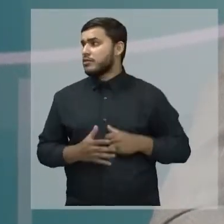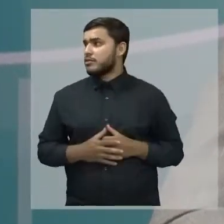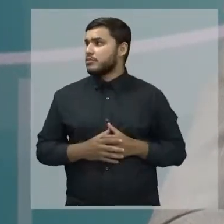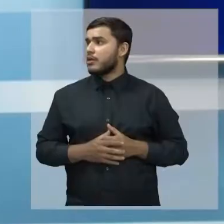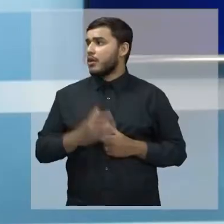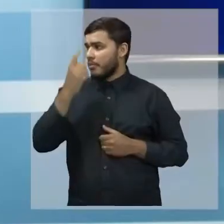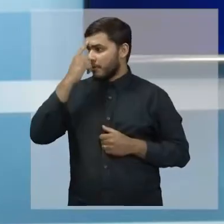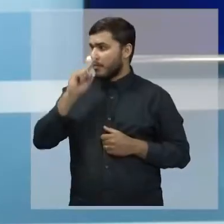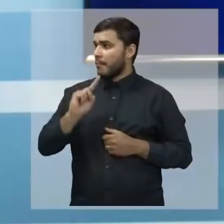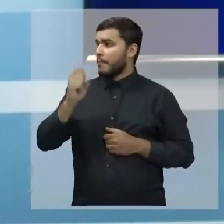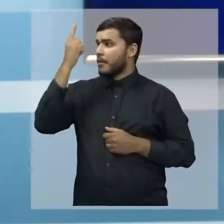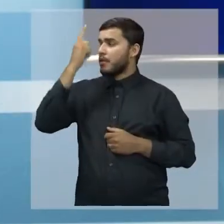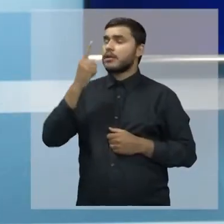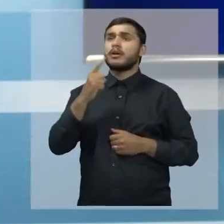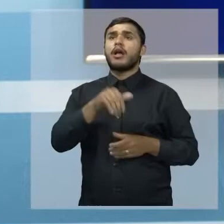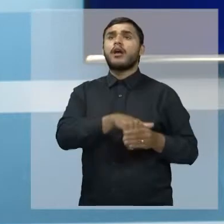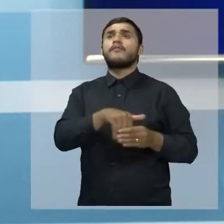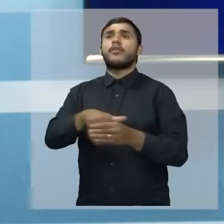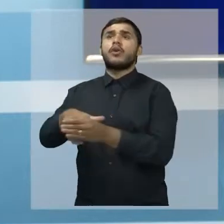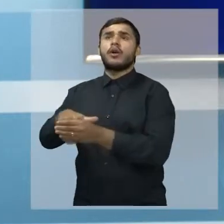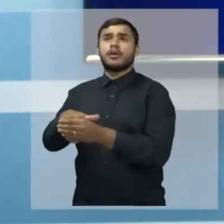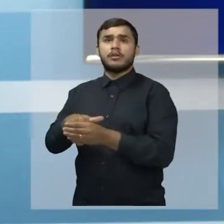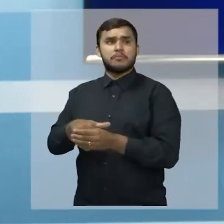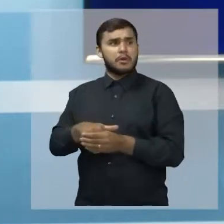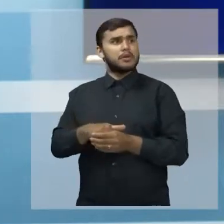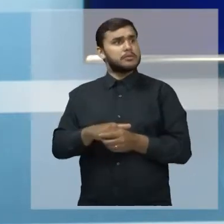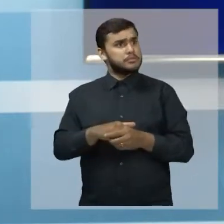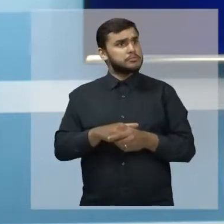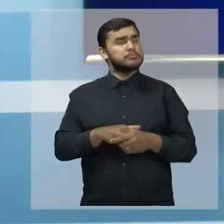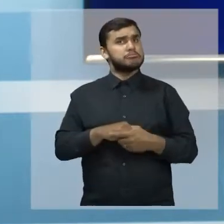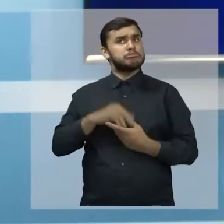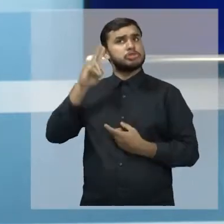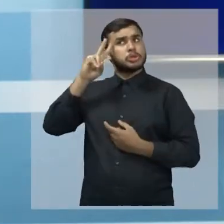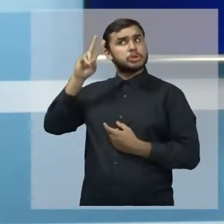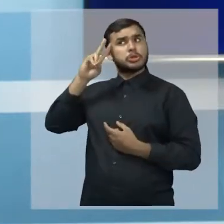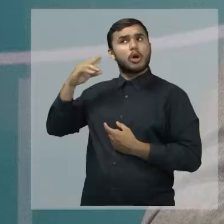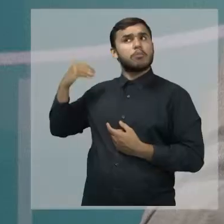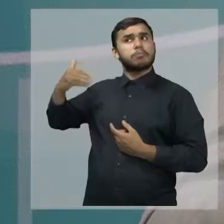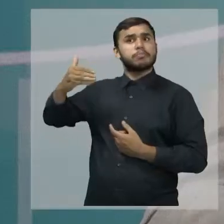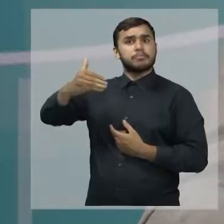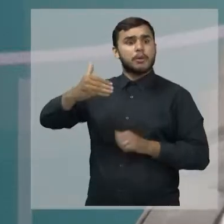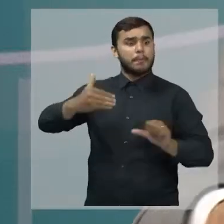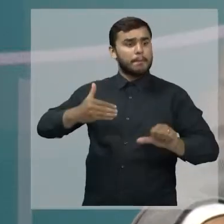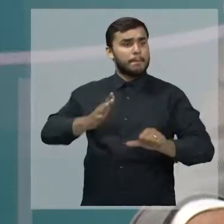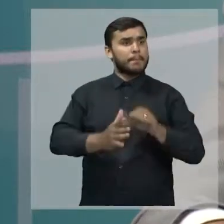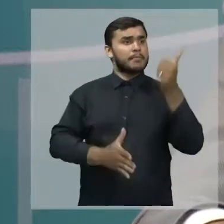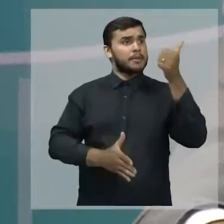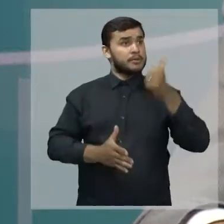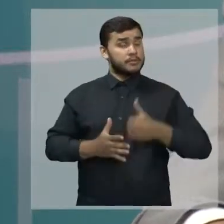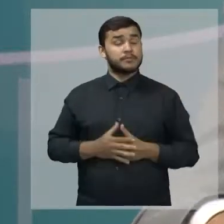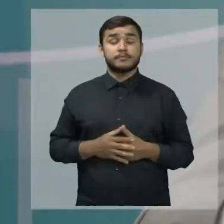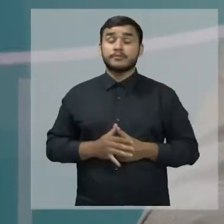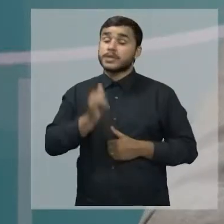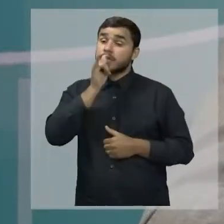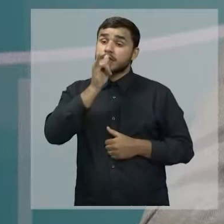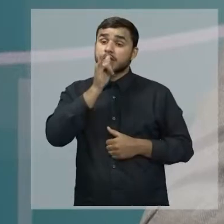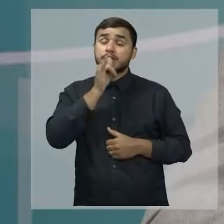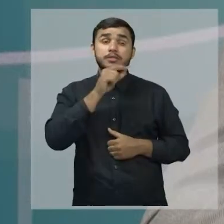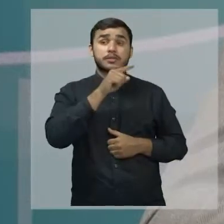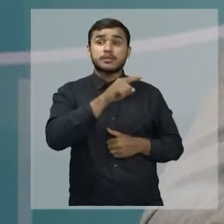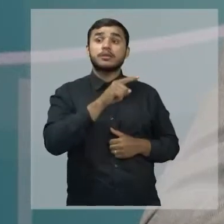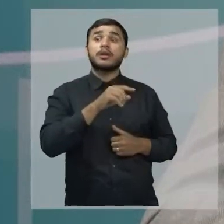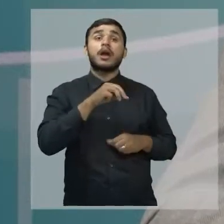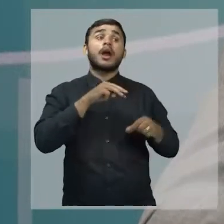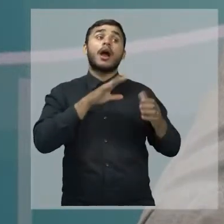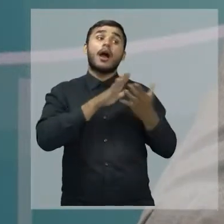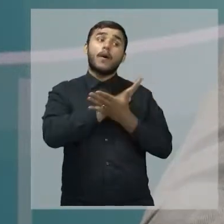É um julgamento histórico. E o que eu tenho notado, os ministros que votam a favor da possibilidade de prisão em segunda instância, eles têm